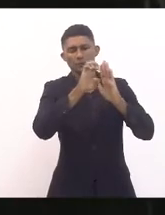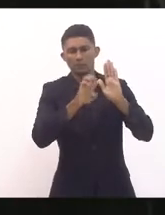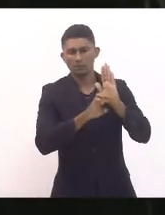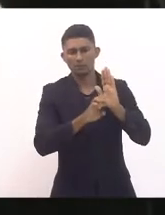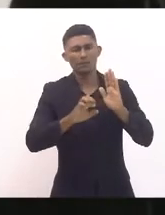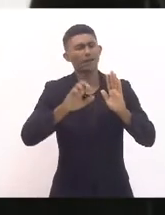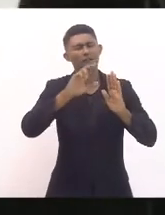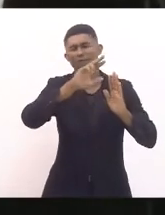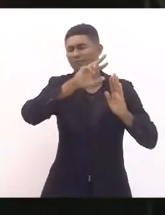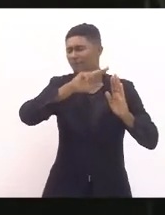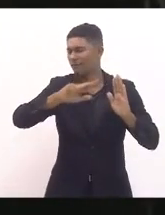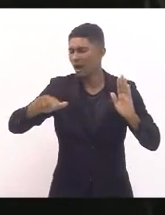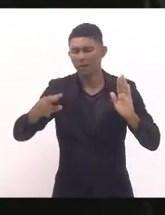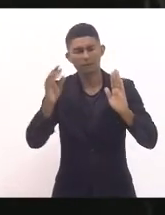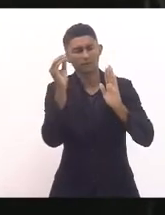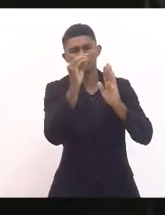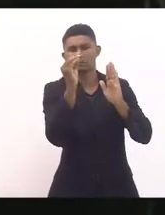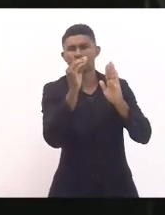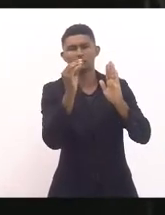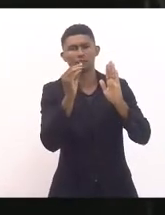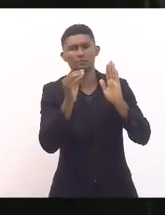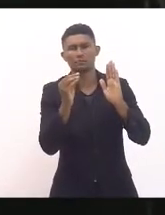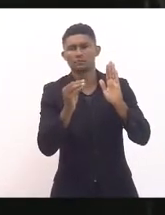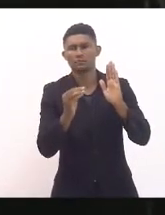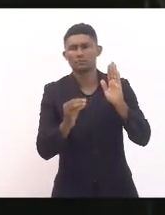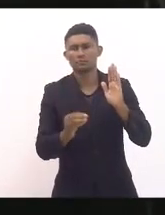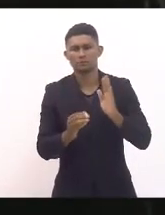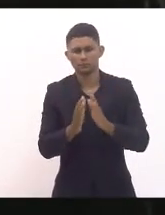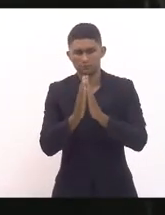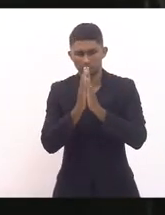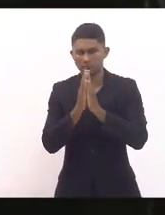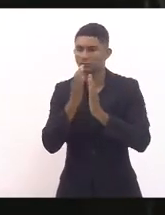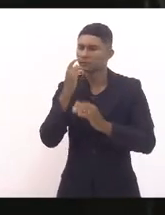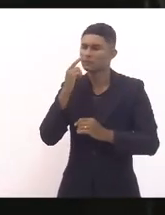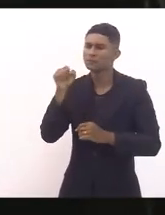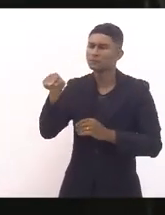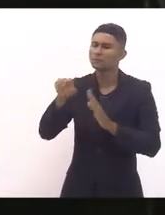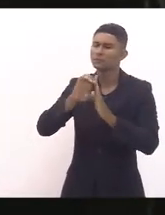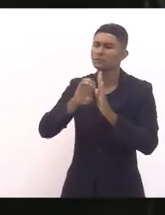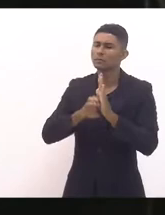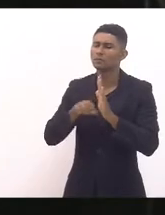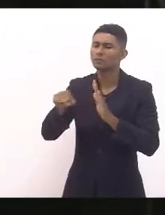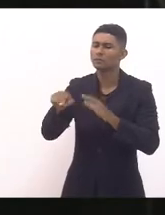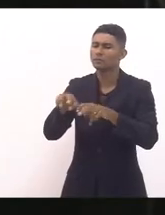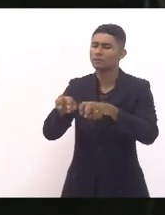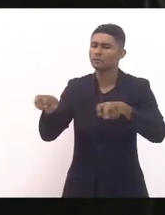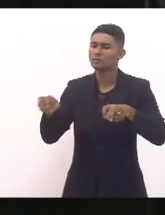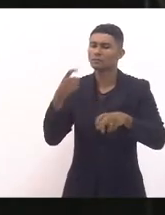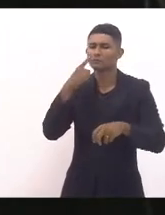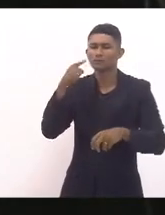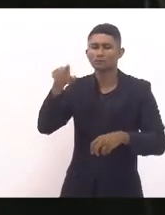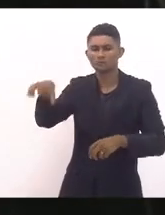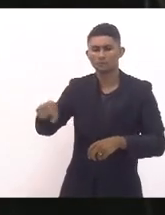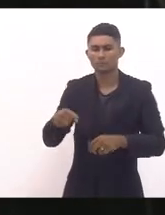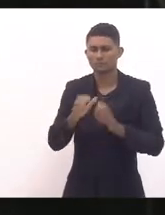projeto. Por gentileza, alguém poderia pegar as emendas que estão ali naquela mesa bancada ali, por favor?